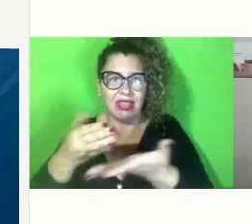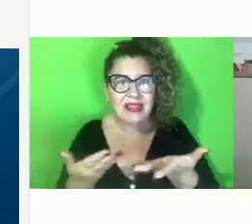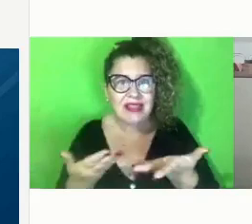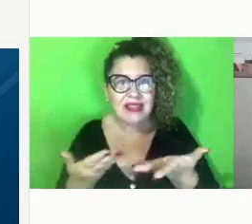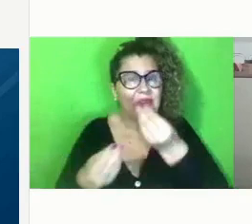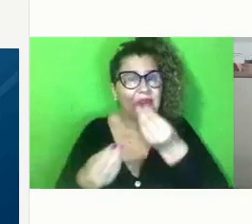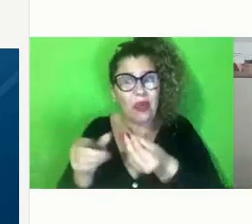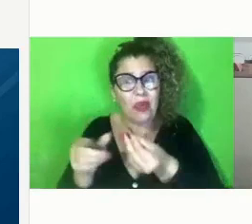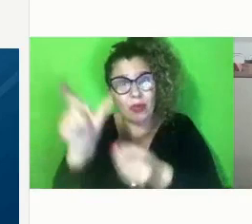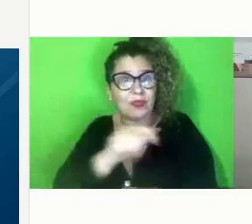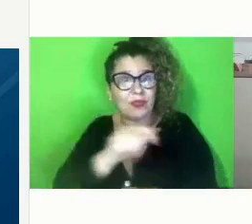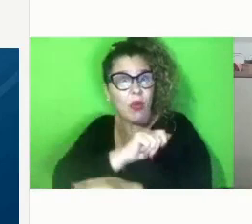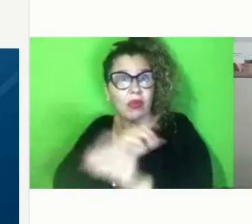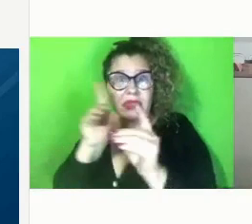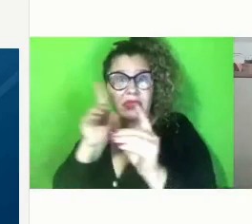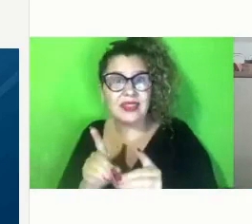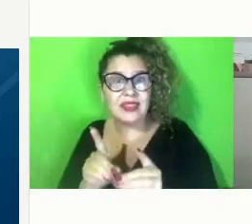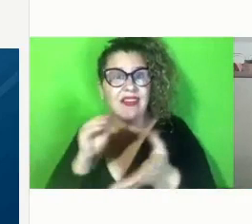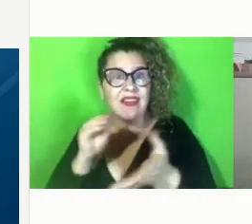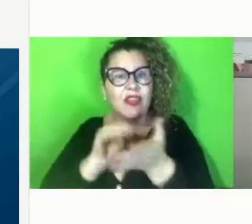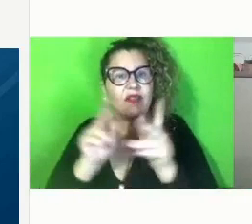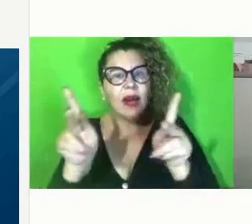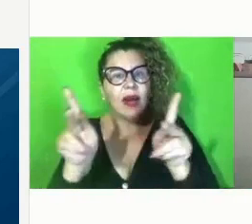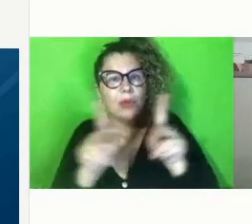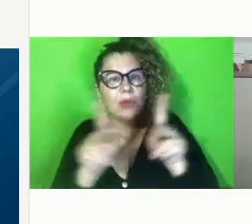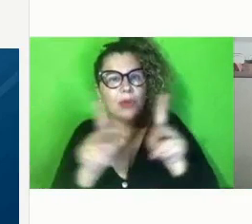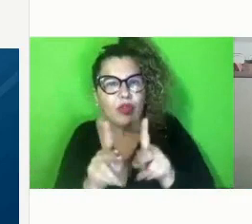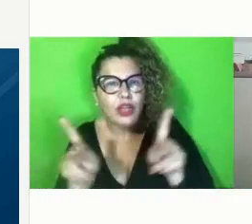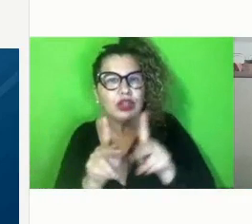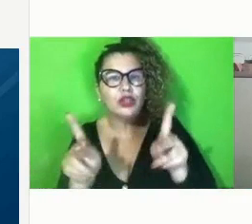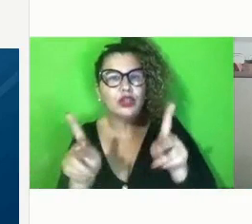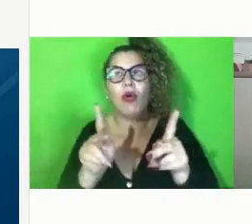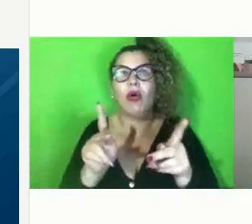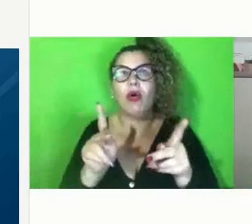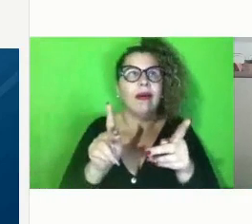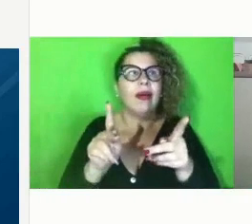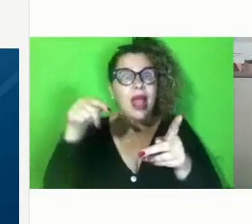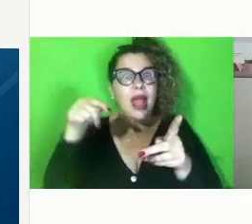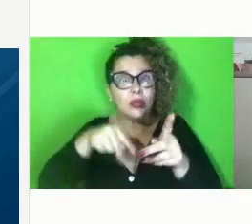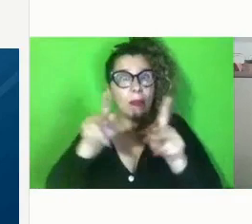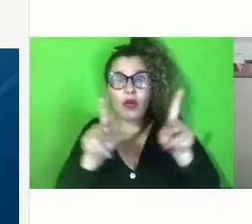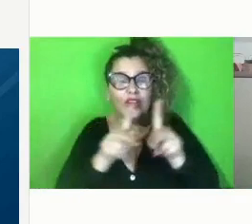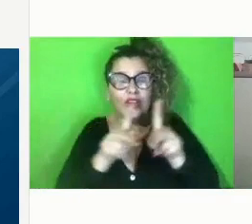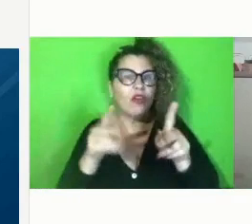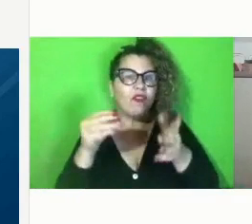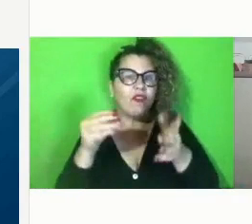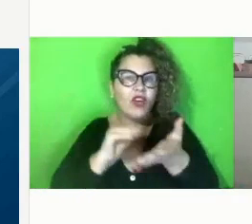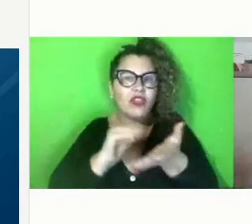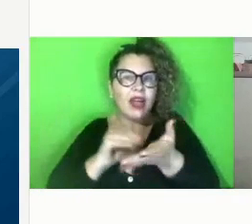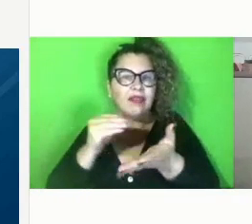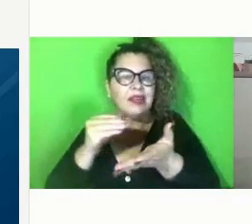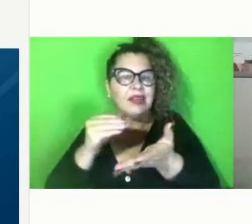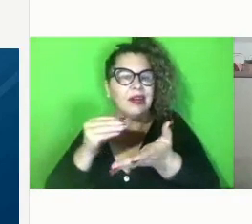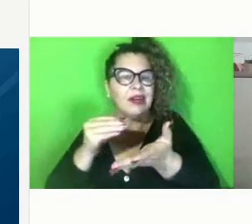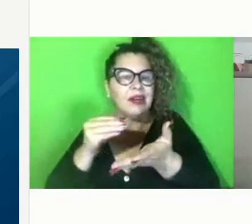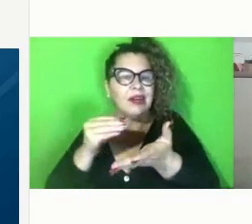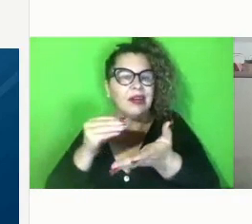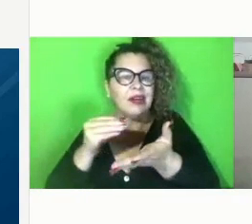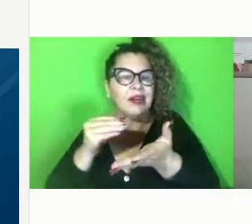deficiência, professores, merendeiros, serventes, enfim. Não houve uma estruturação. Essa estruturação